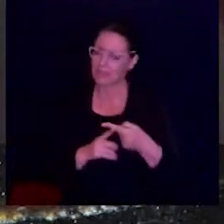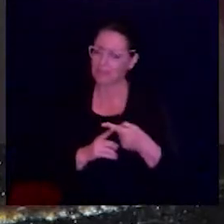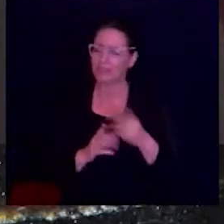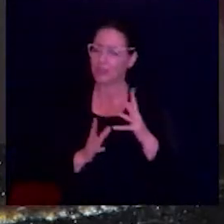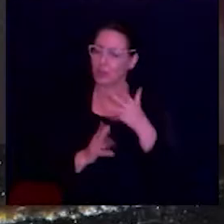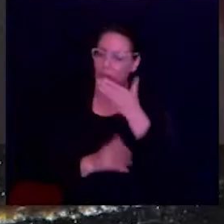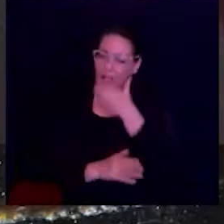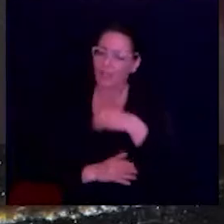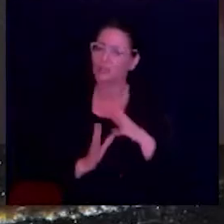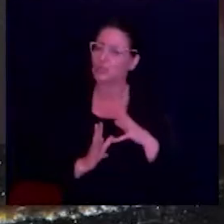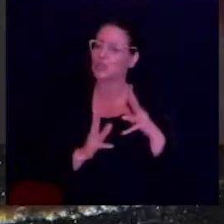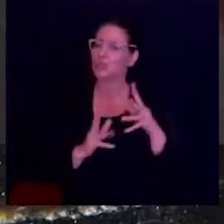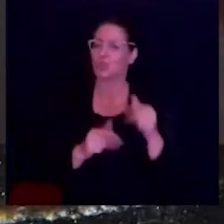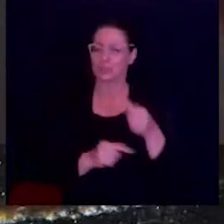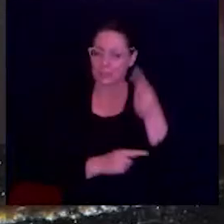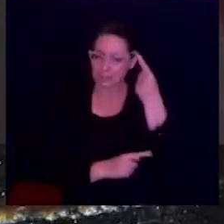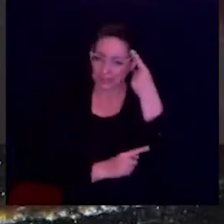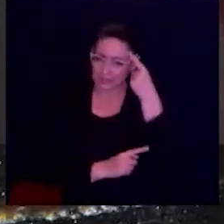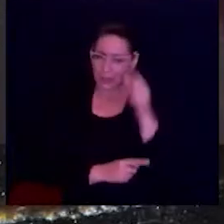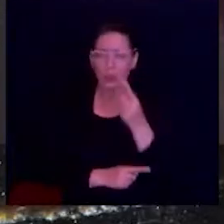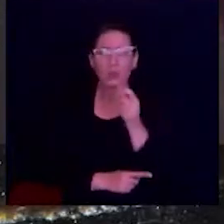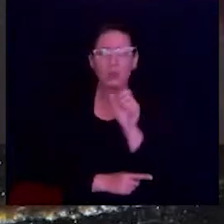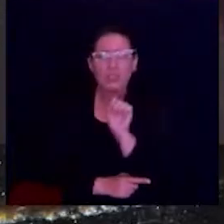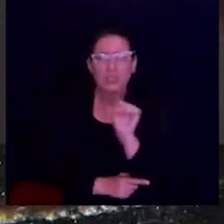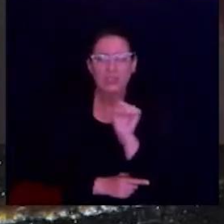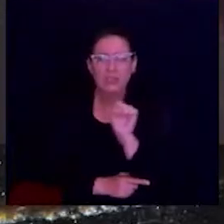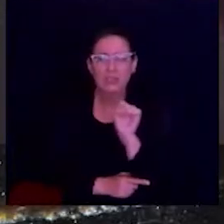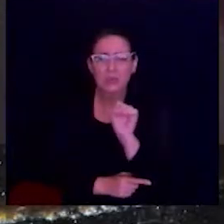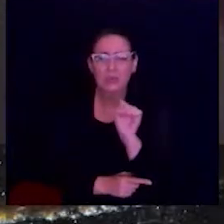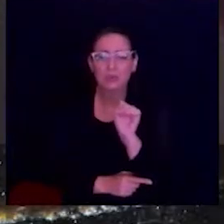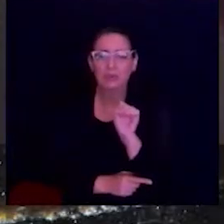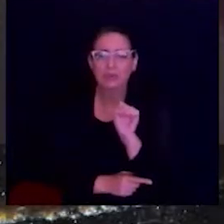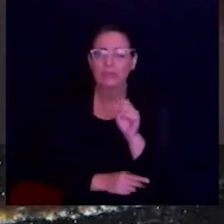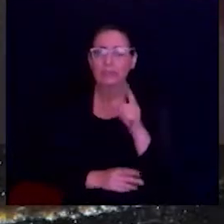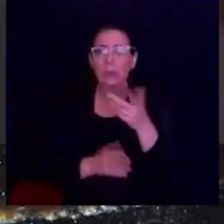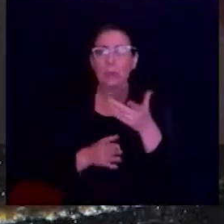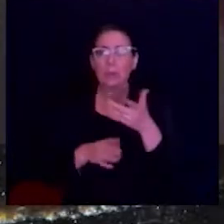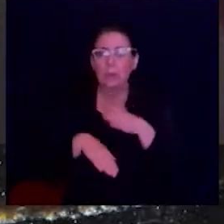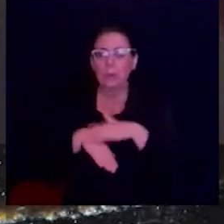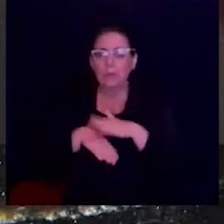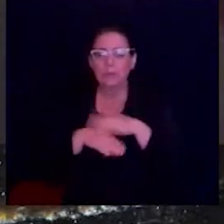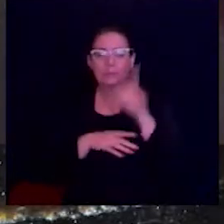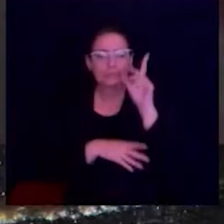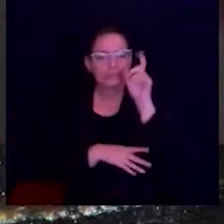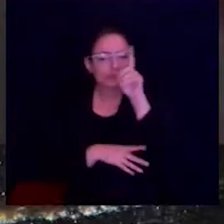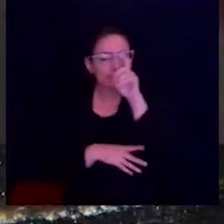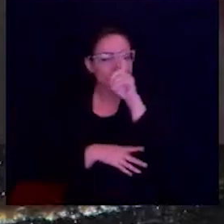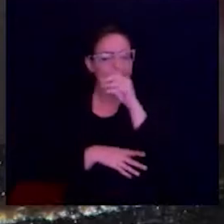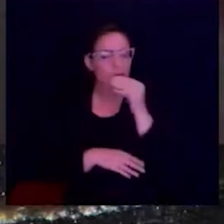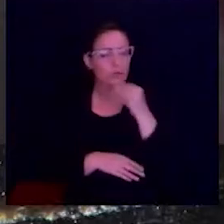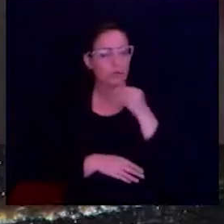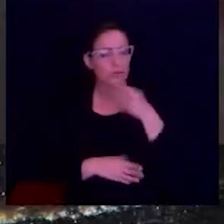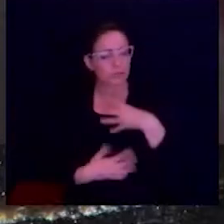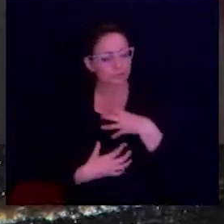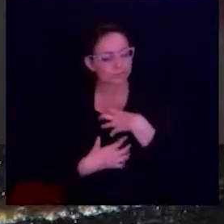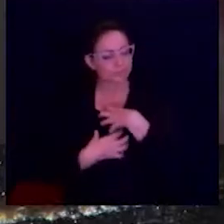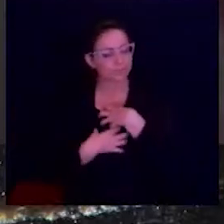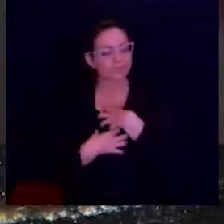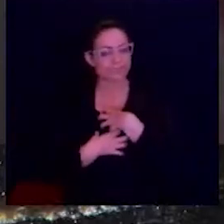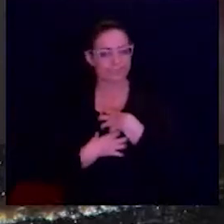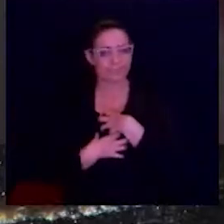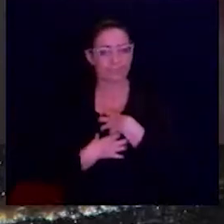Nem que tenha sido por um segundo apenas, em uma daquelas dificuldades e fraquezas que todos nós